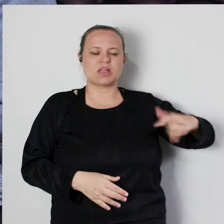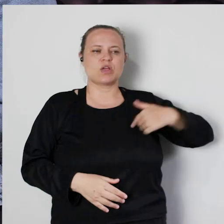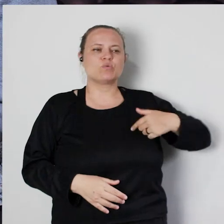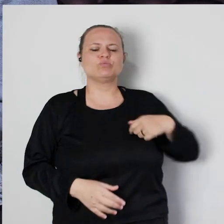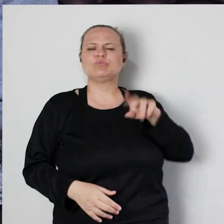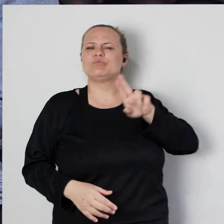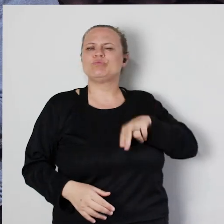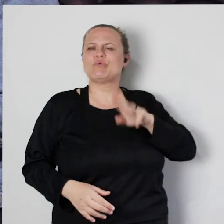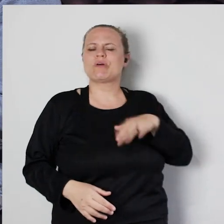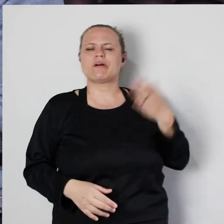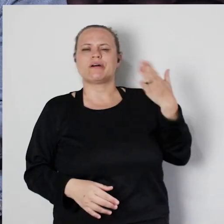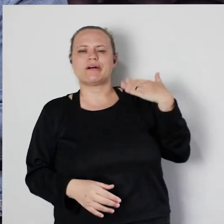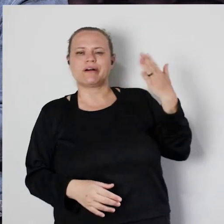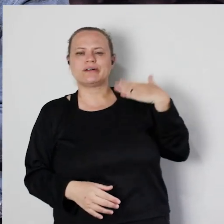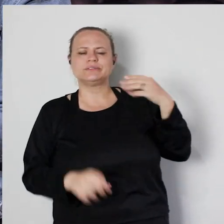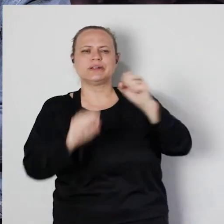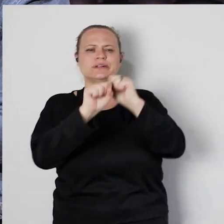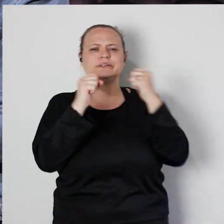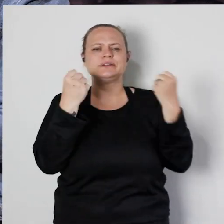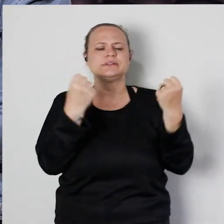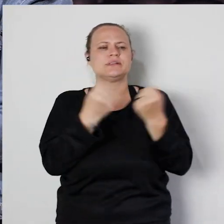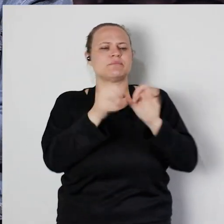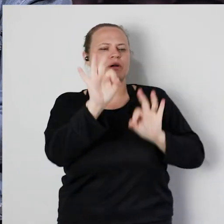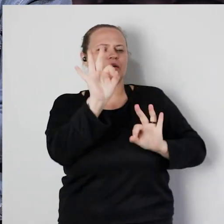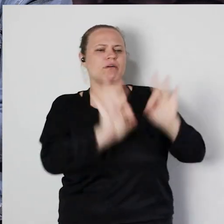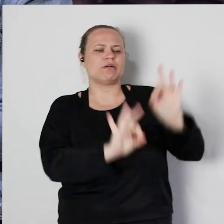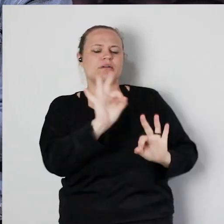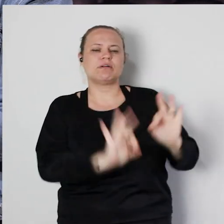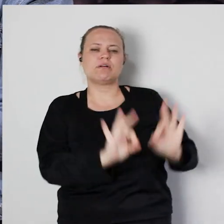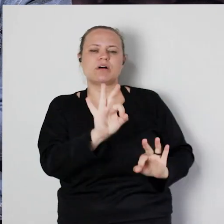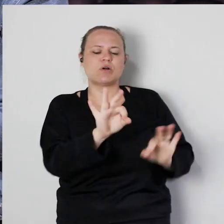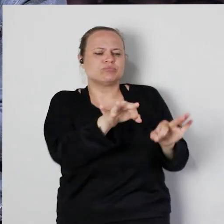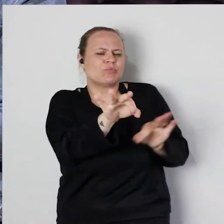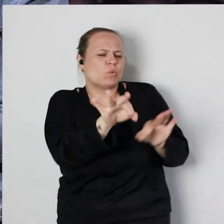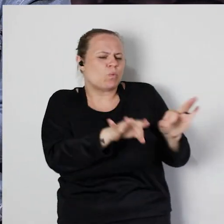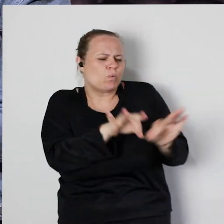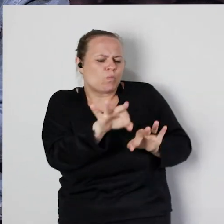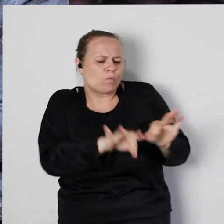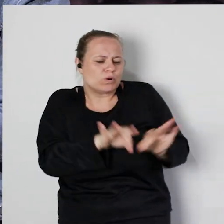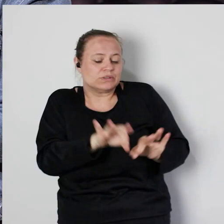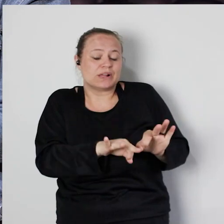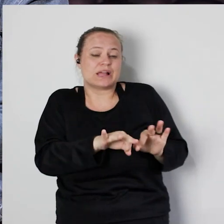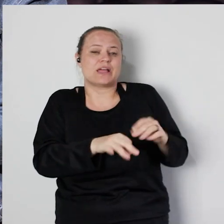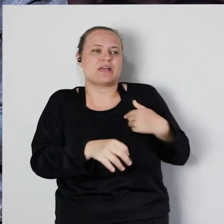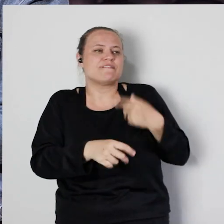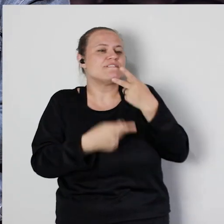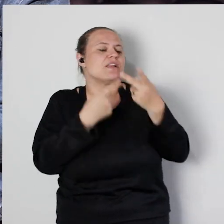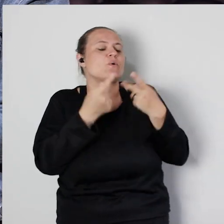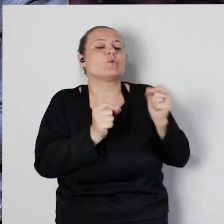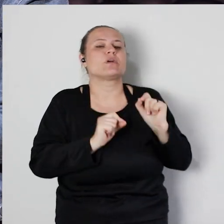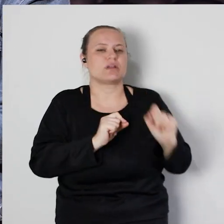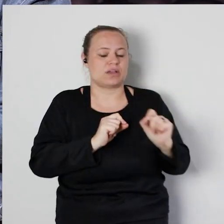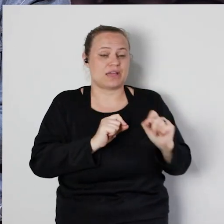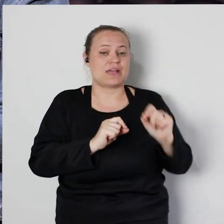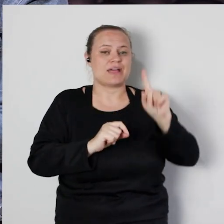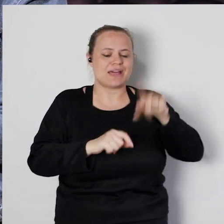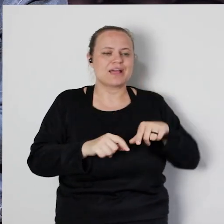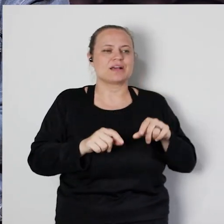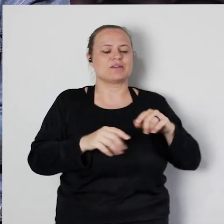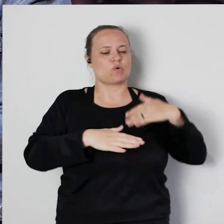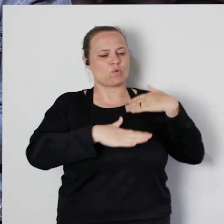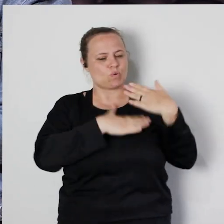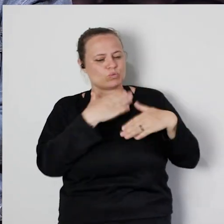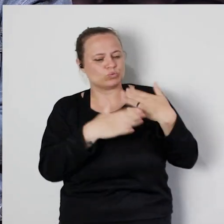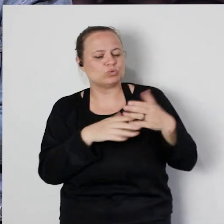eu ainda sou um pouco jovem, mas comecei muito pequena no setor e nunca a gente teve antes uma sistematização, e quando eu